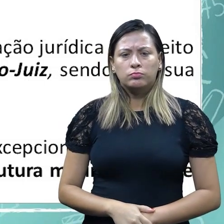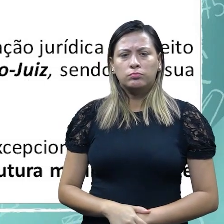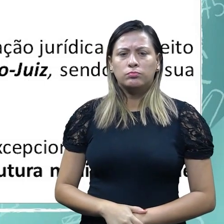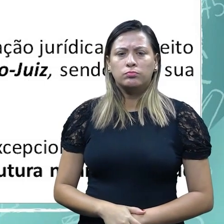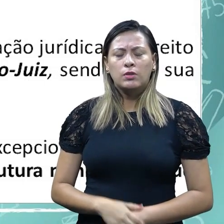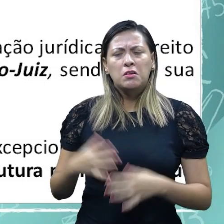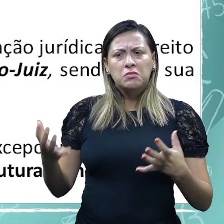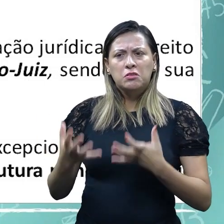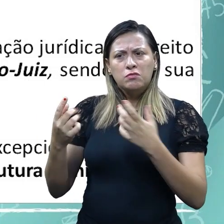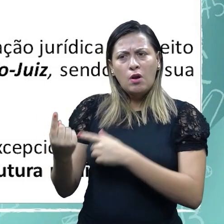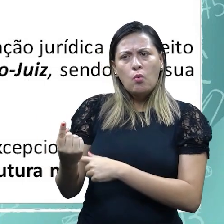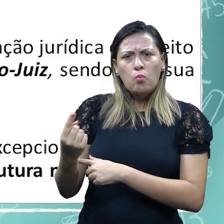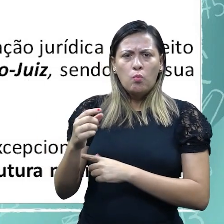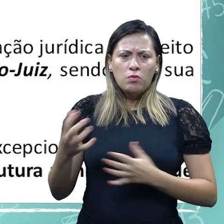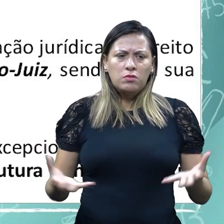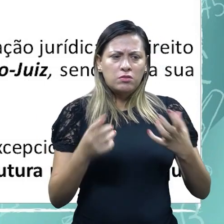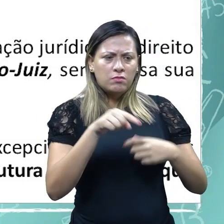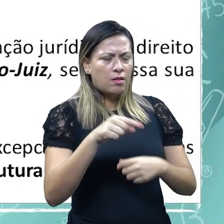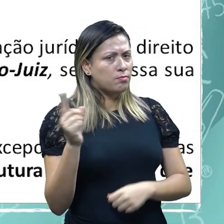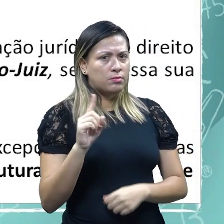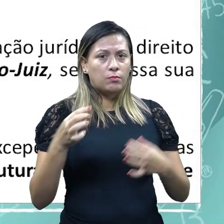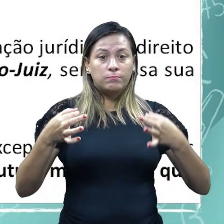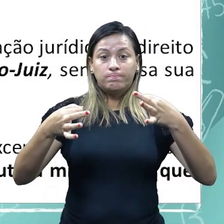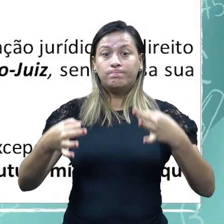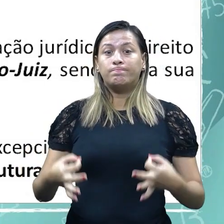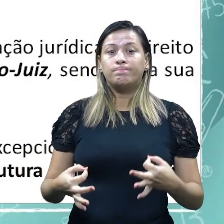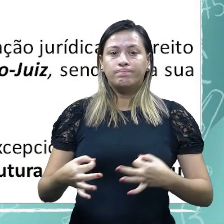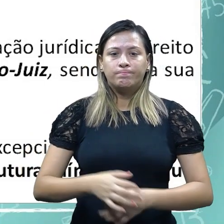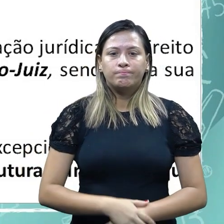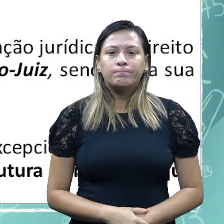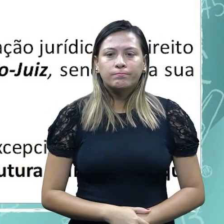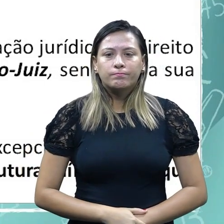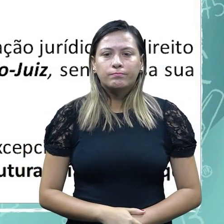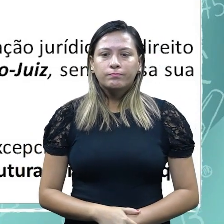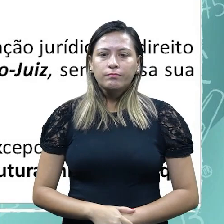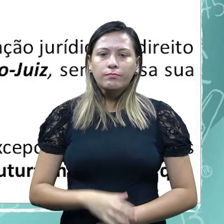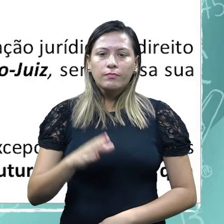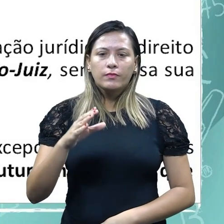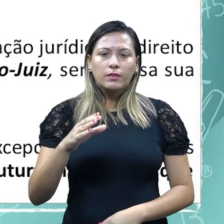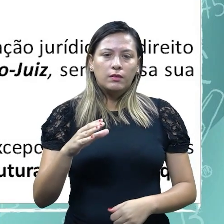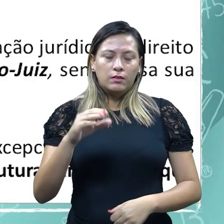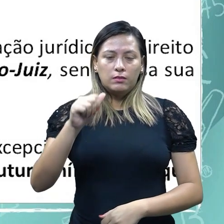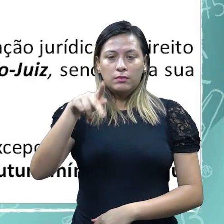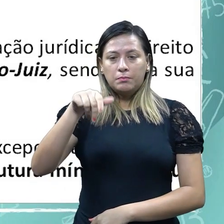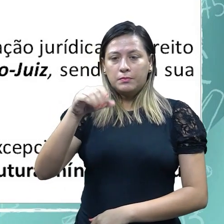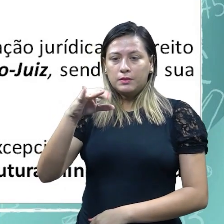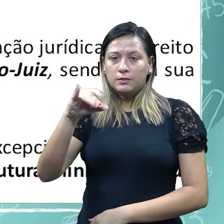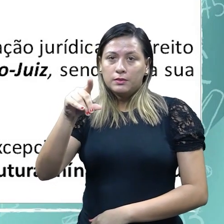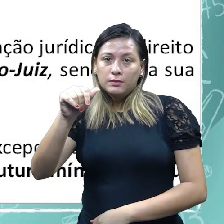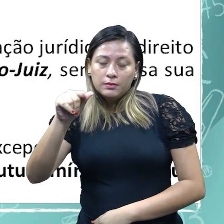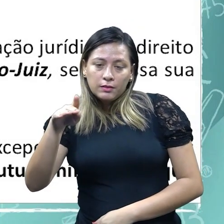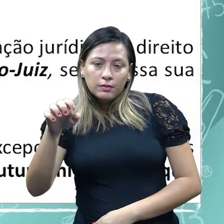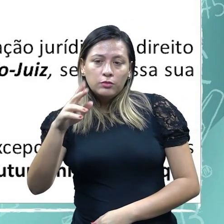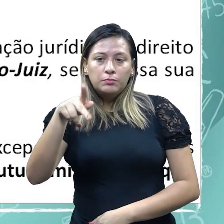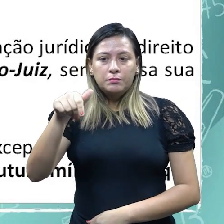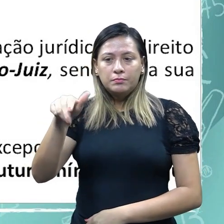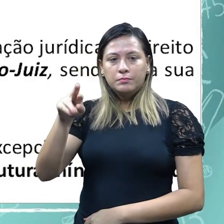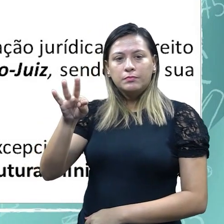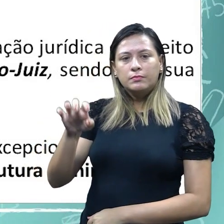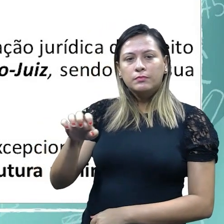tendencioso nem para um e nem para outro. Citação válida, capacidade de ser parte, de agir, civil, mais ampla. Estar em